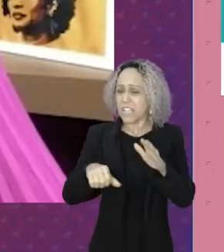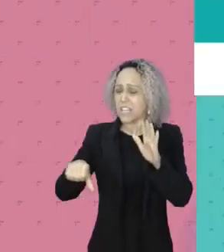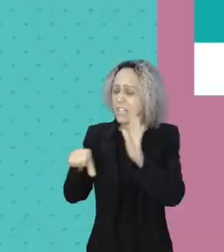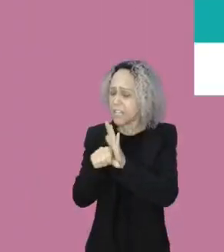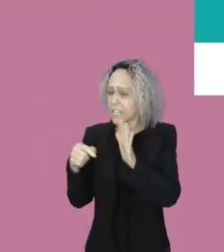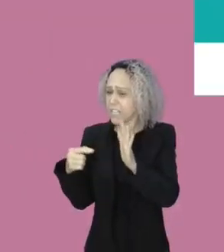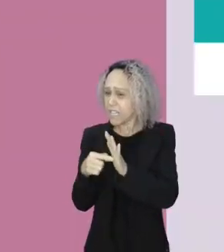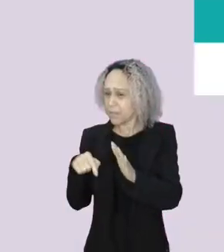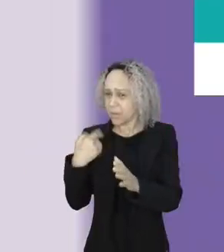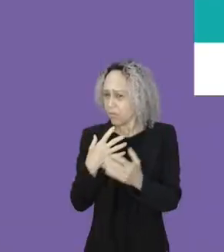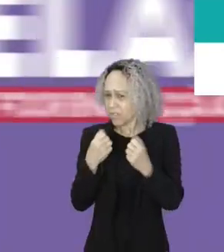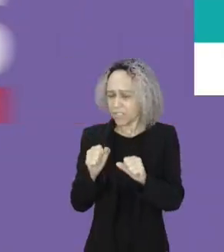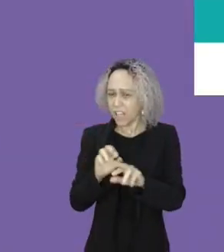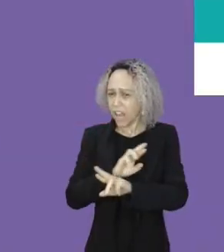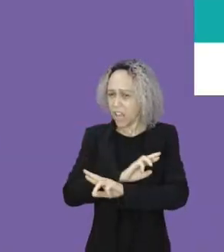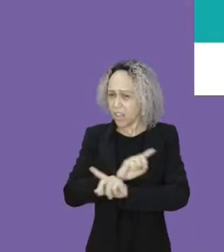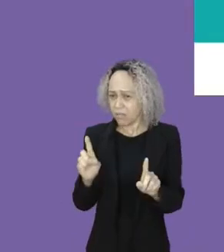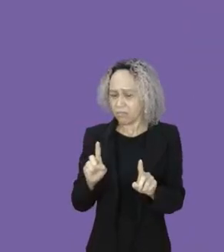nenhum lugar.